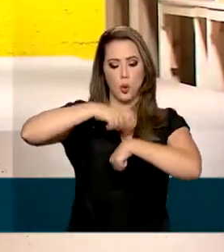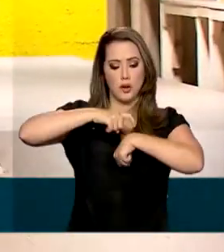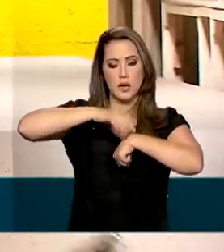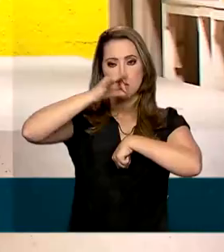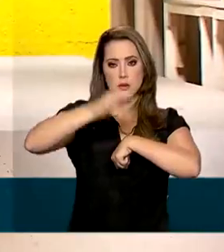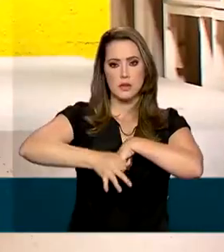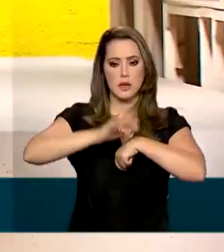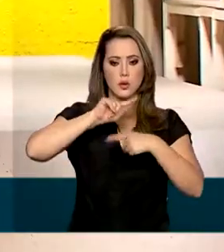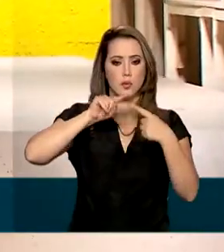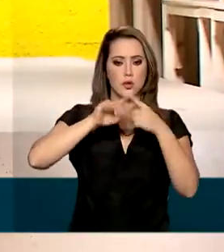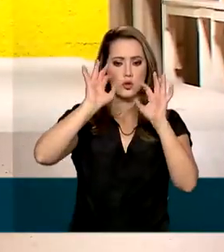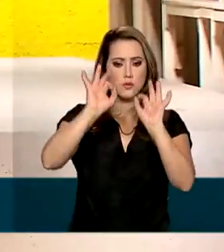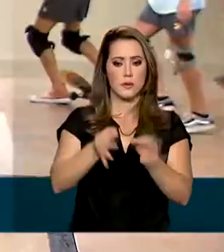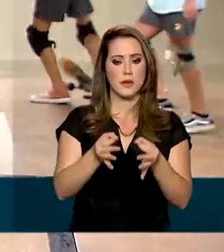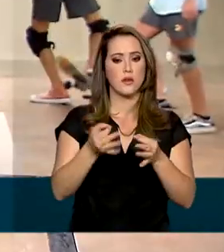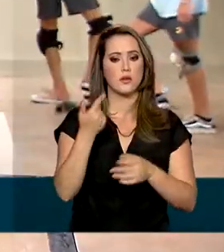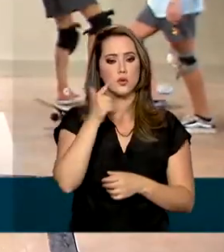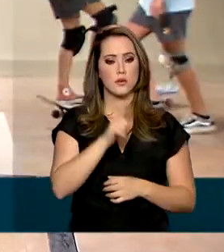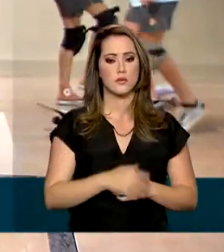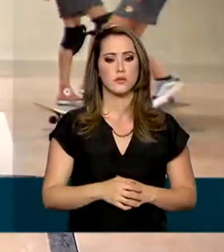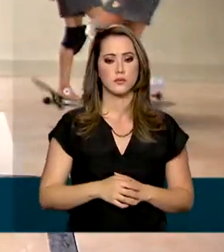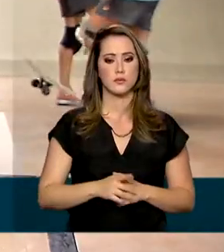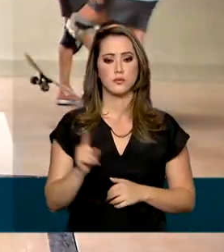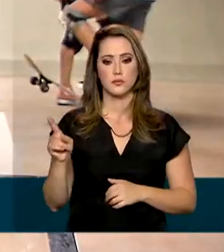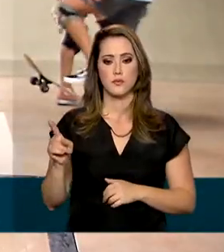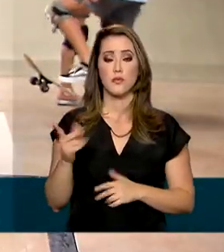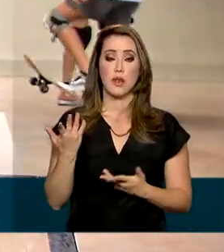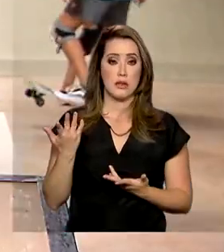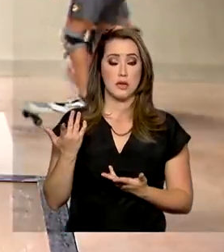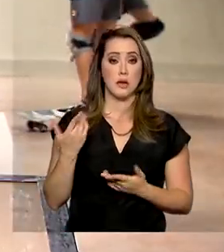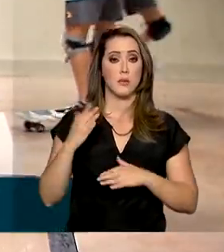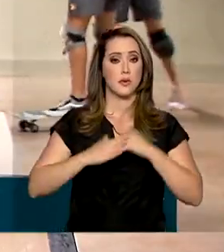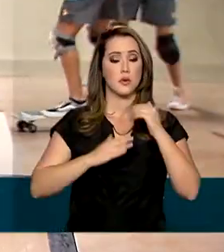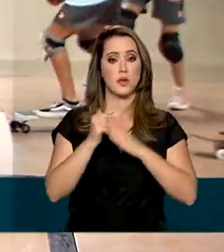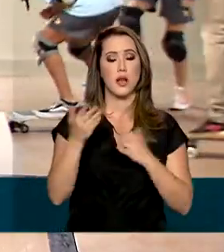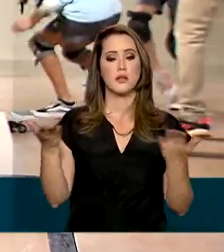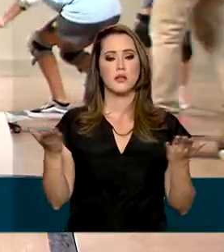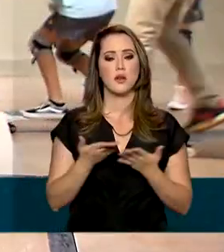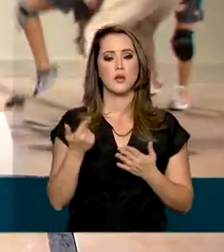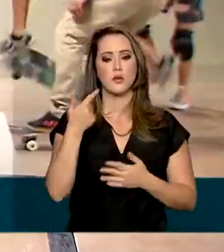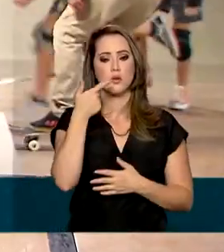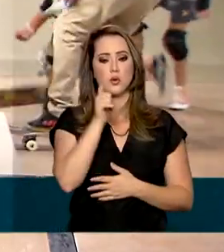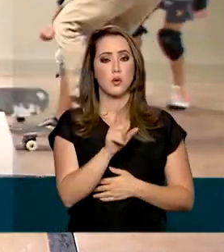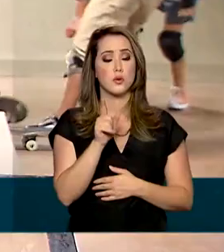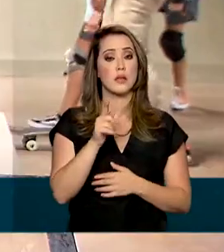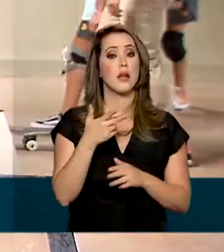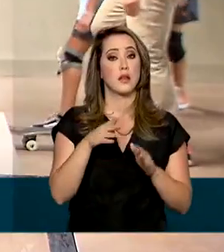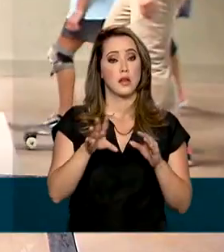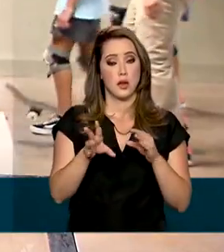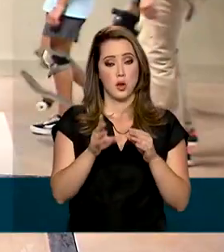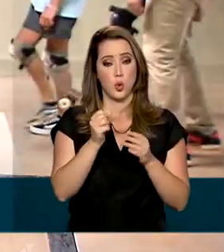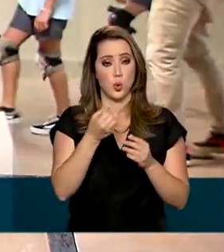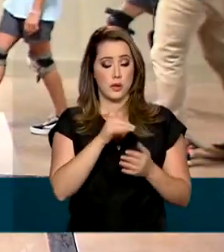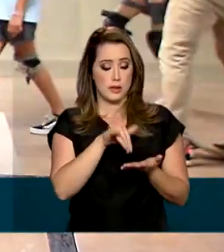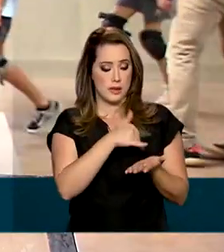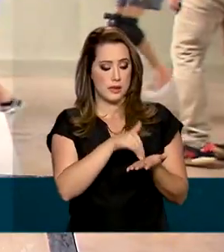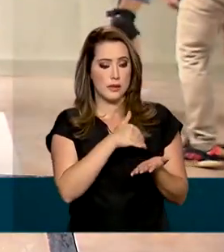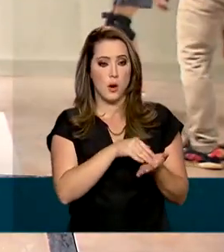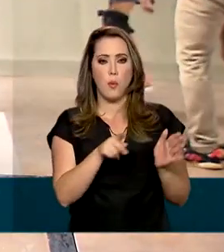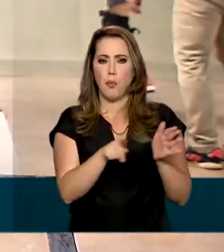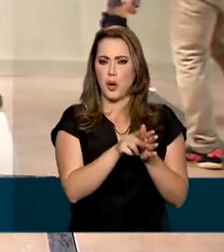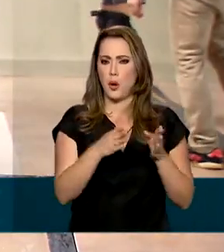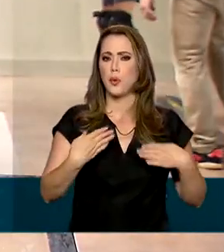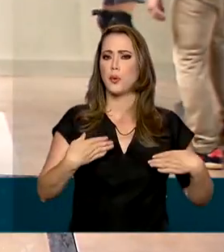fixo e metas bem definidas. O skatista profissional agora entra na classificação brasileira de ocupações, um cadastro seguido